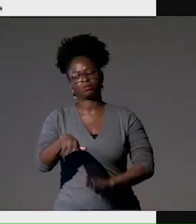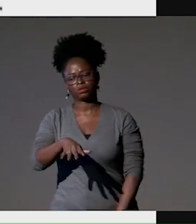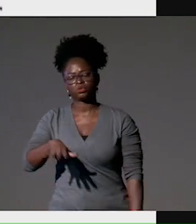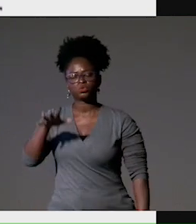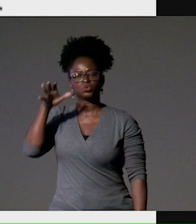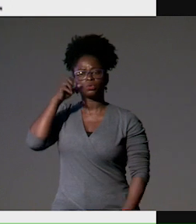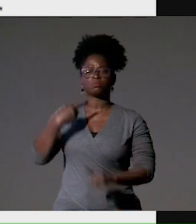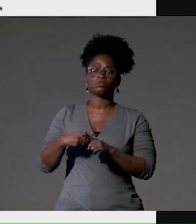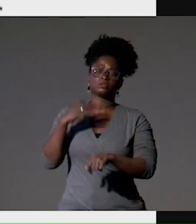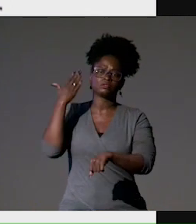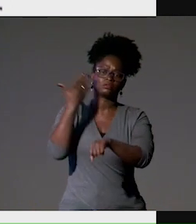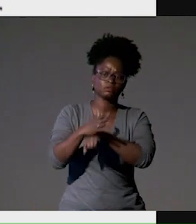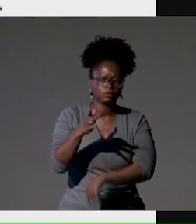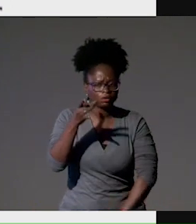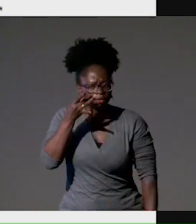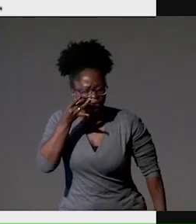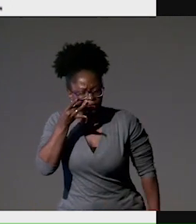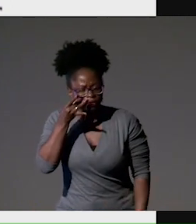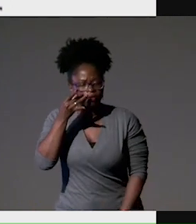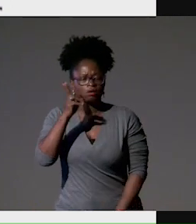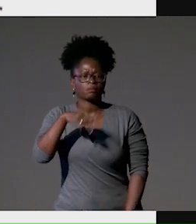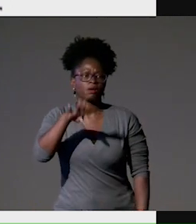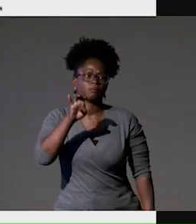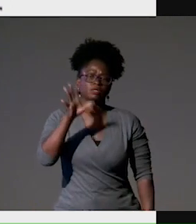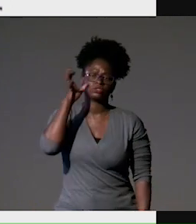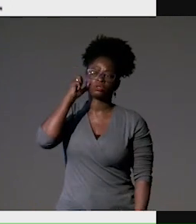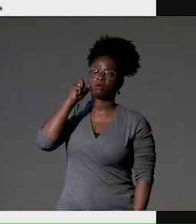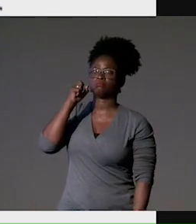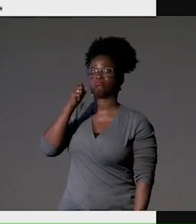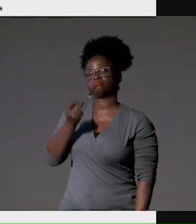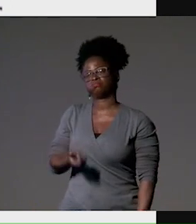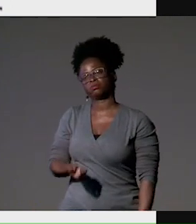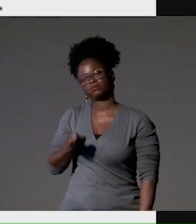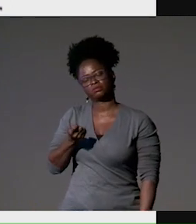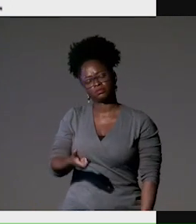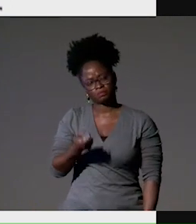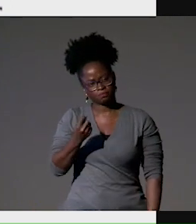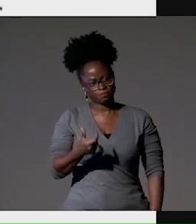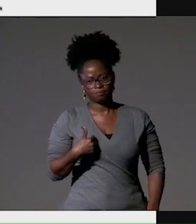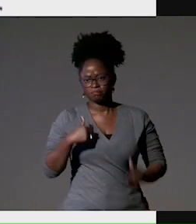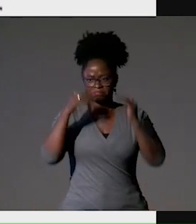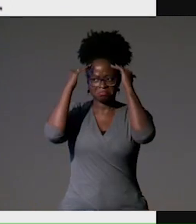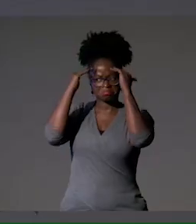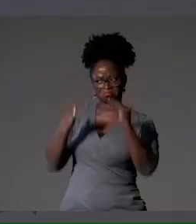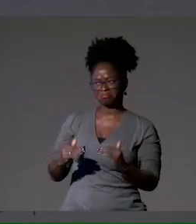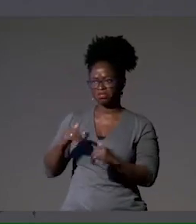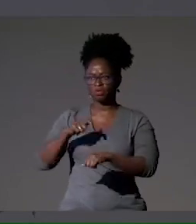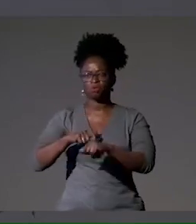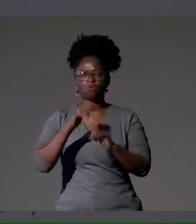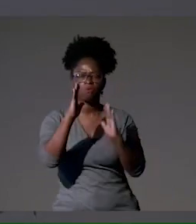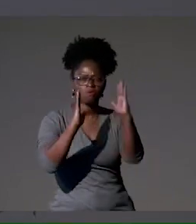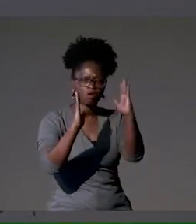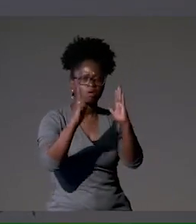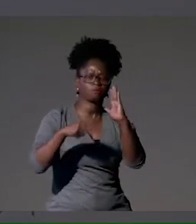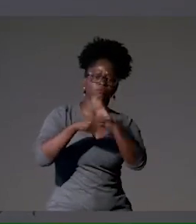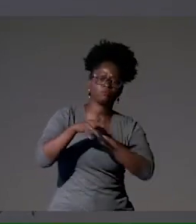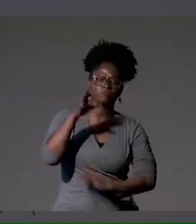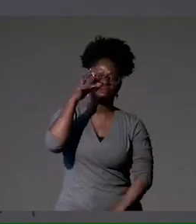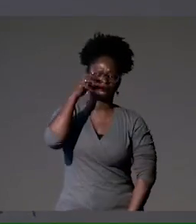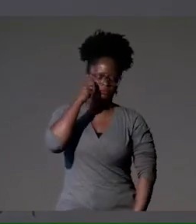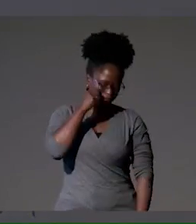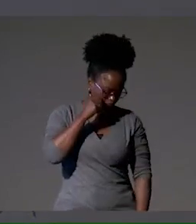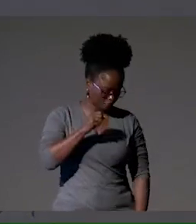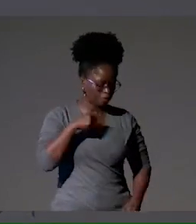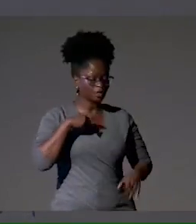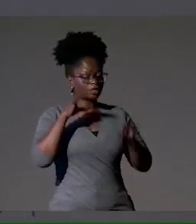porque, na prática, os pais já dormem muito mal, já não respeitam, né, normalmente os horários,